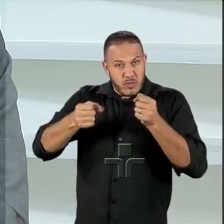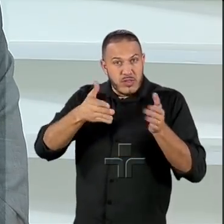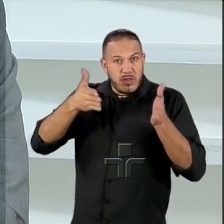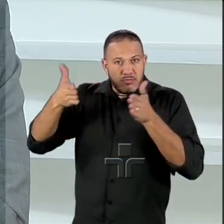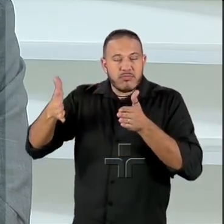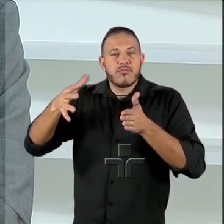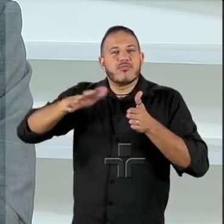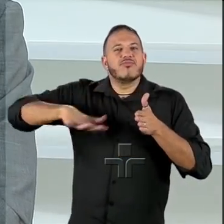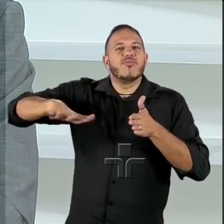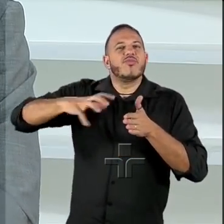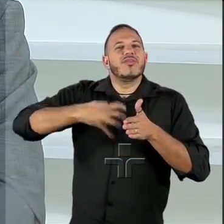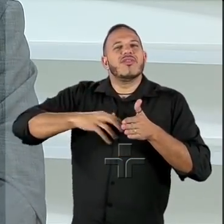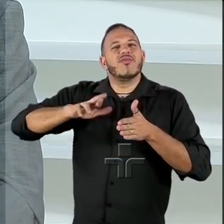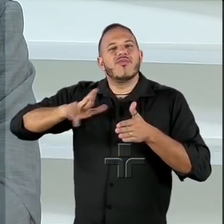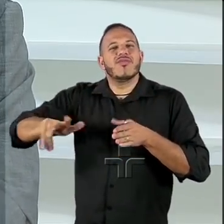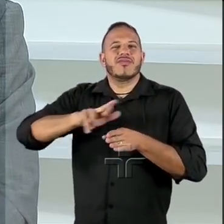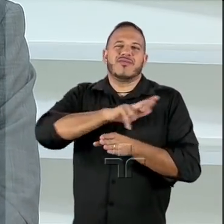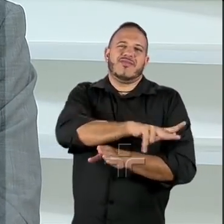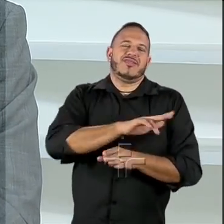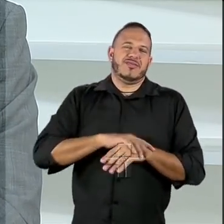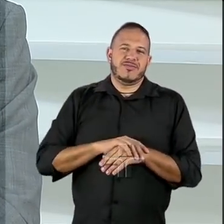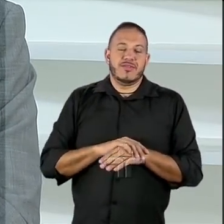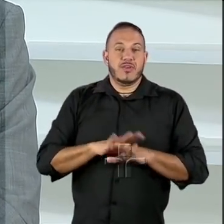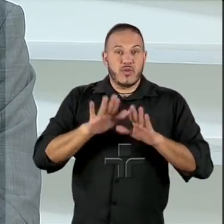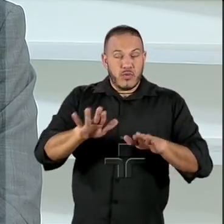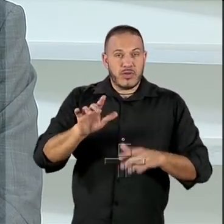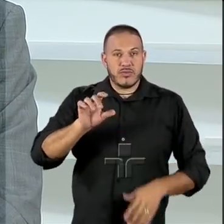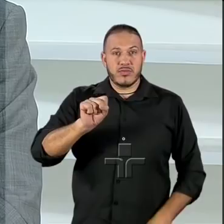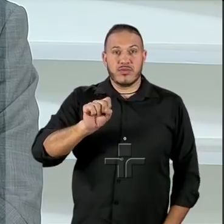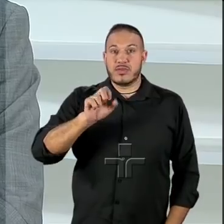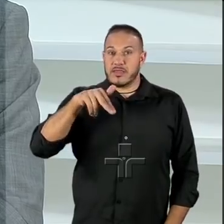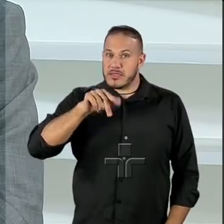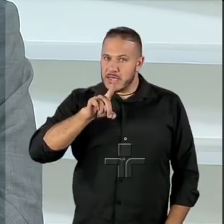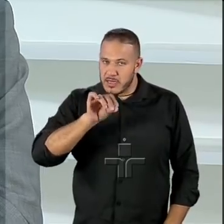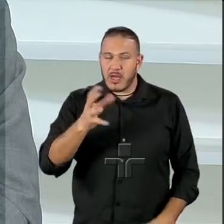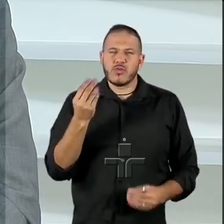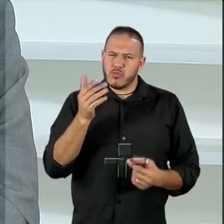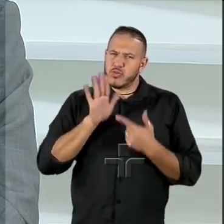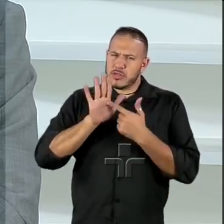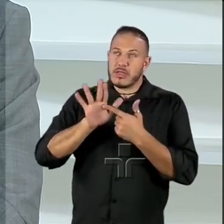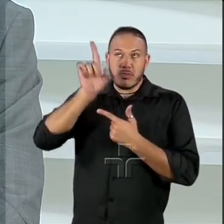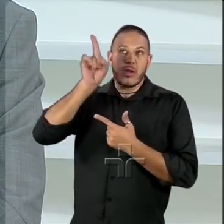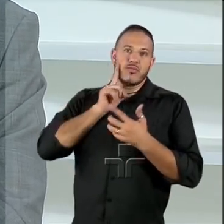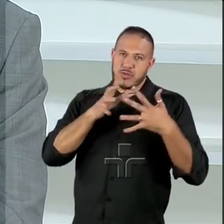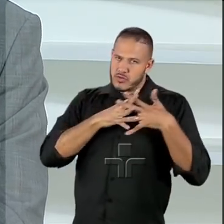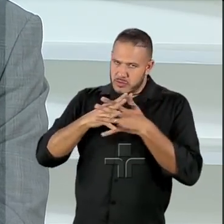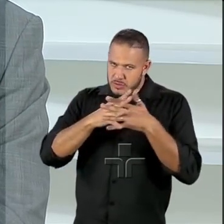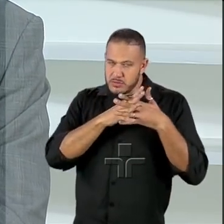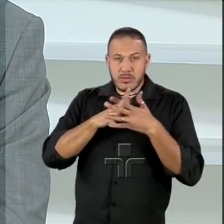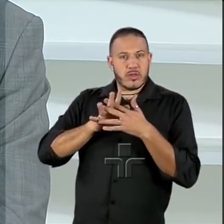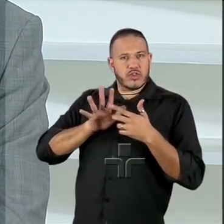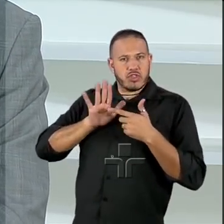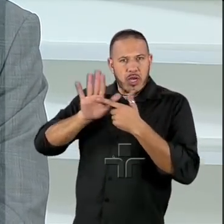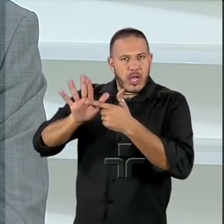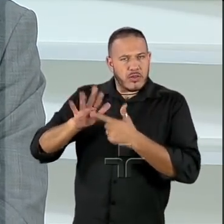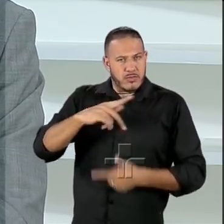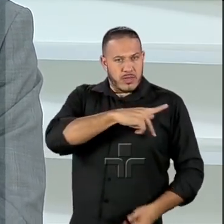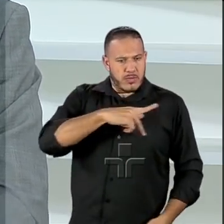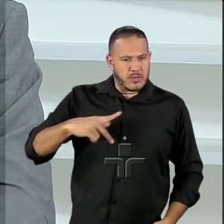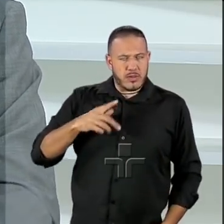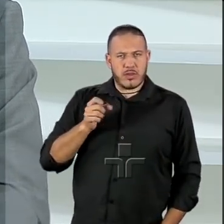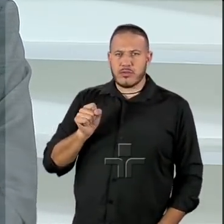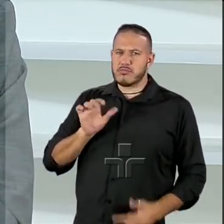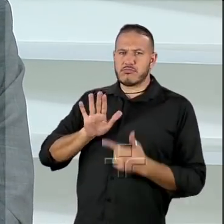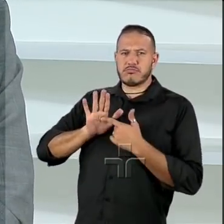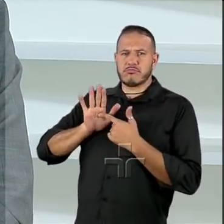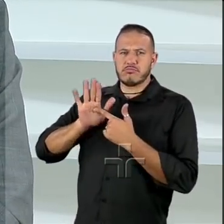diferente. Então, quando o Senado, muitos indicados nos Estados Unidos pela presidência,